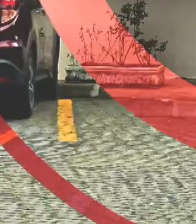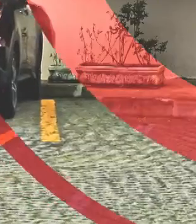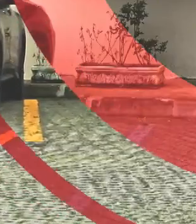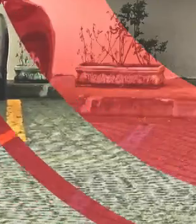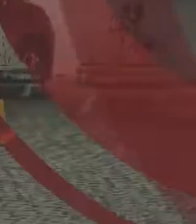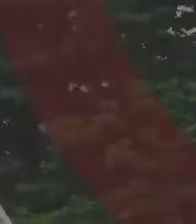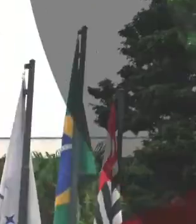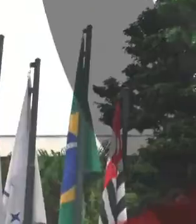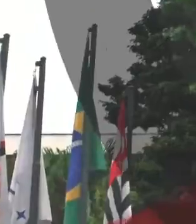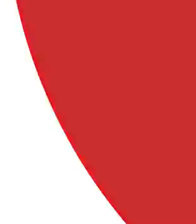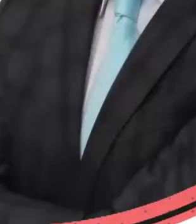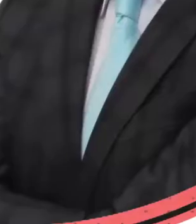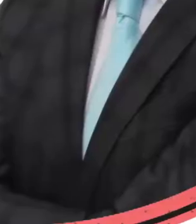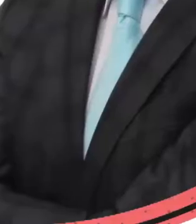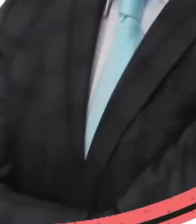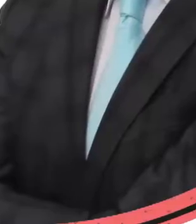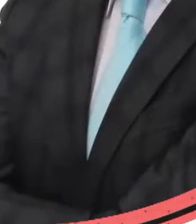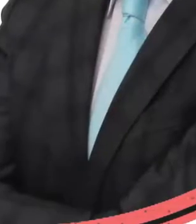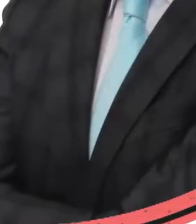e